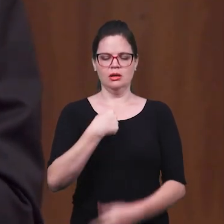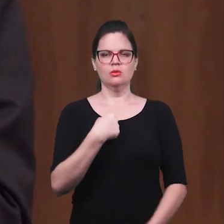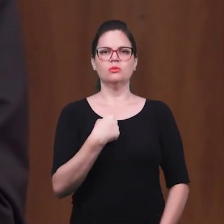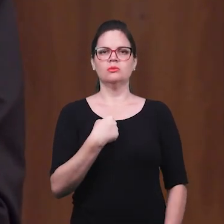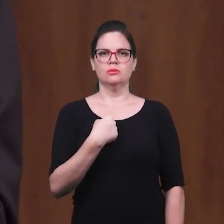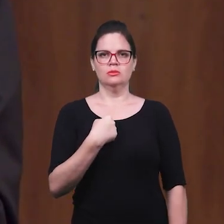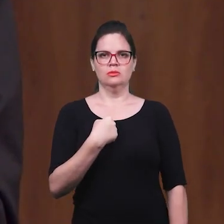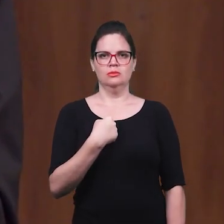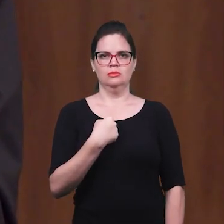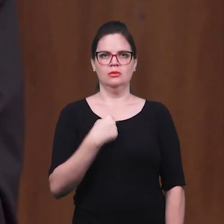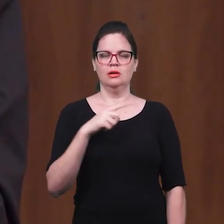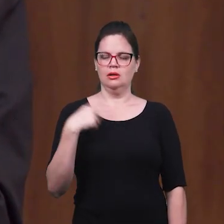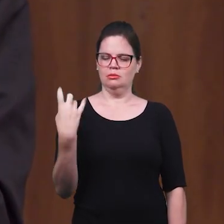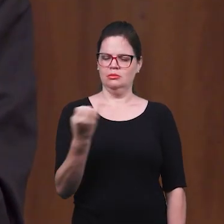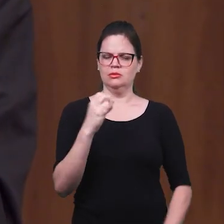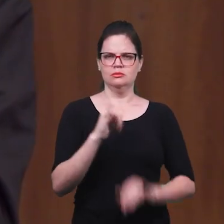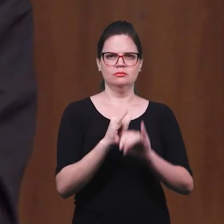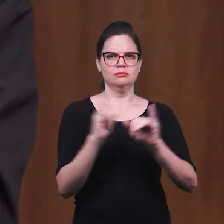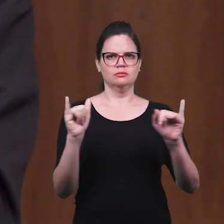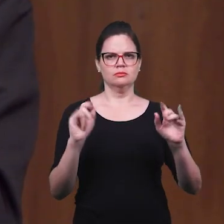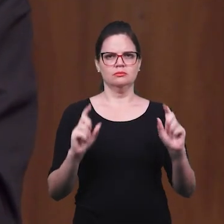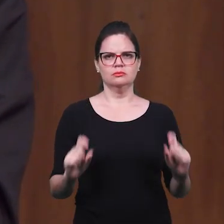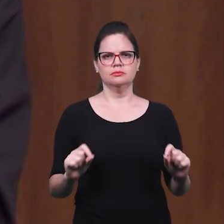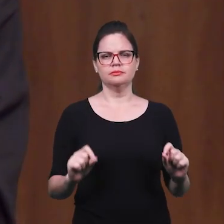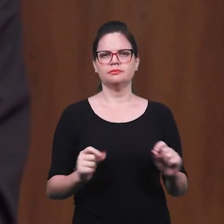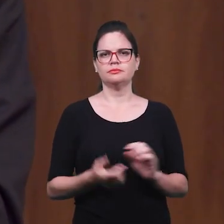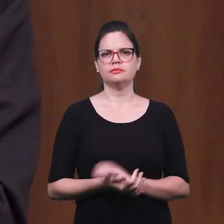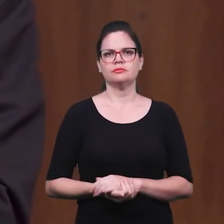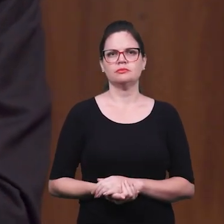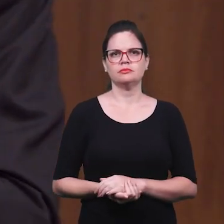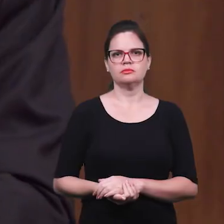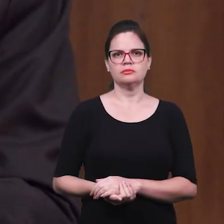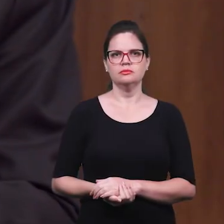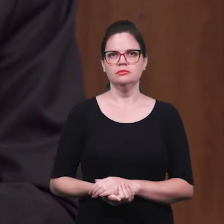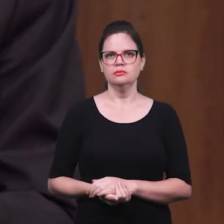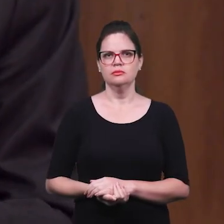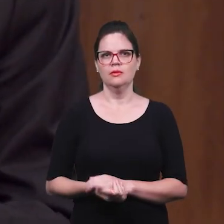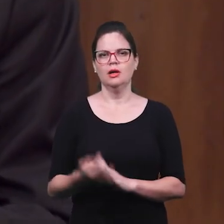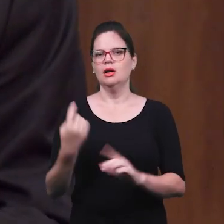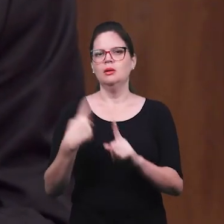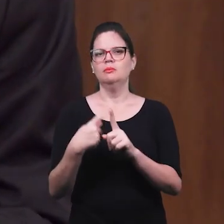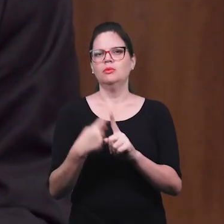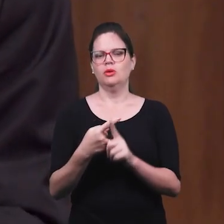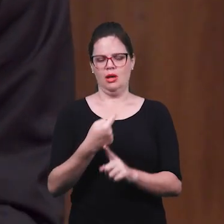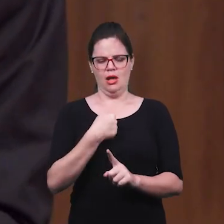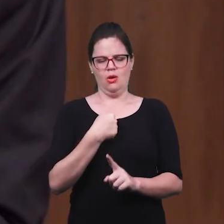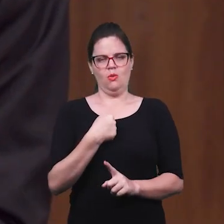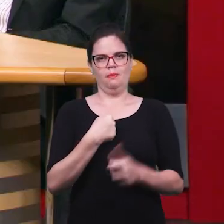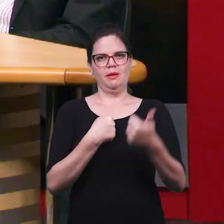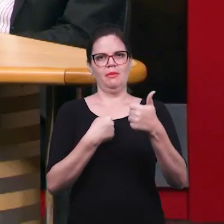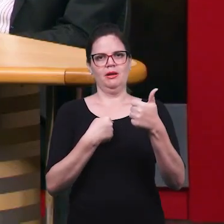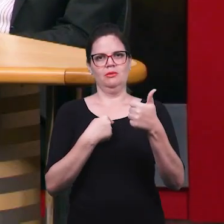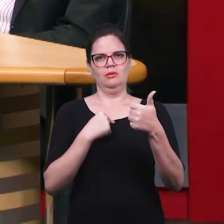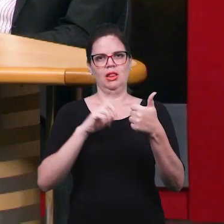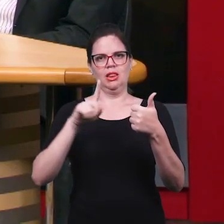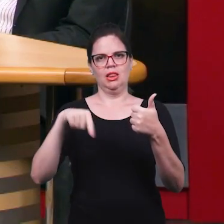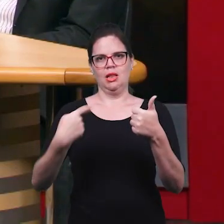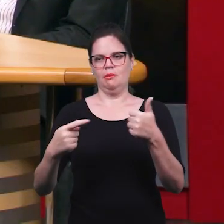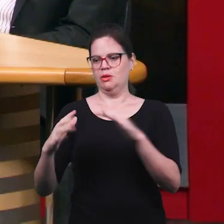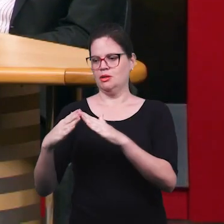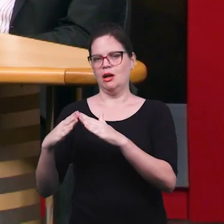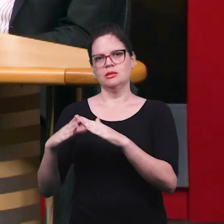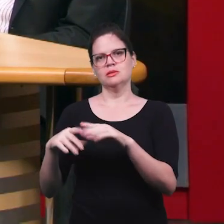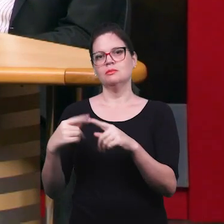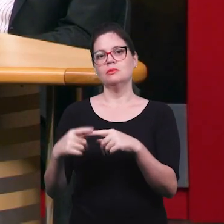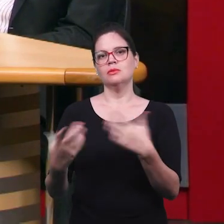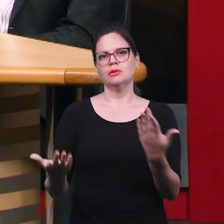as famílias. Muito bom. Qual o entendimento? Por que ele fala o eu antes? Pastor Marcelo, que